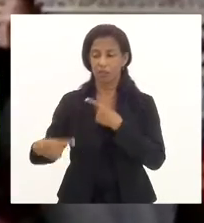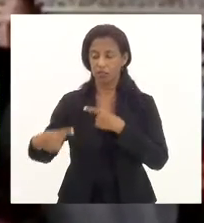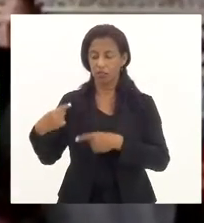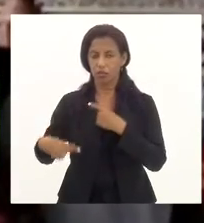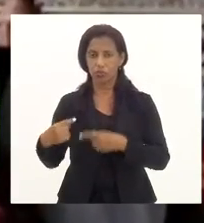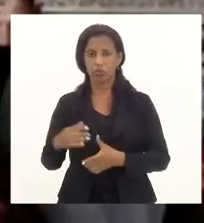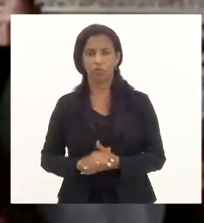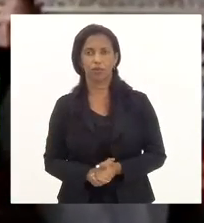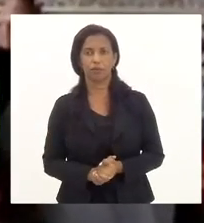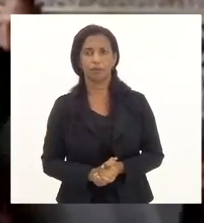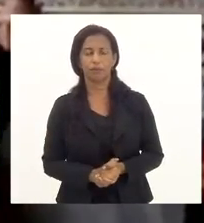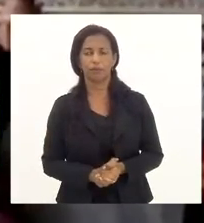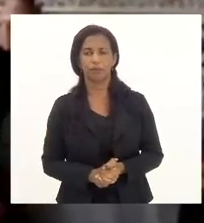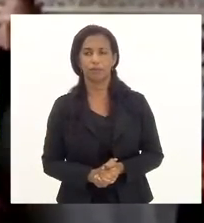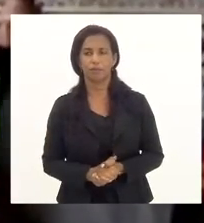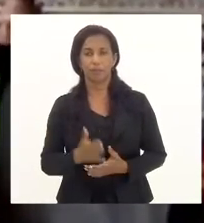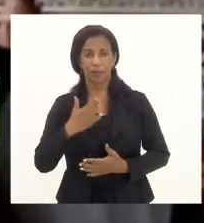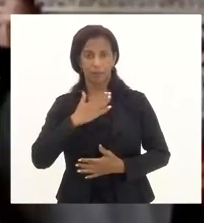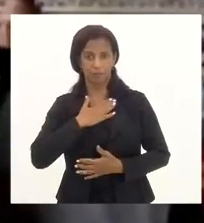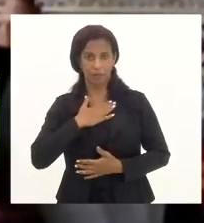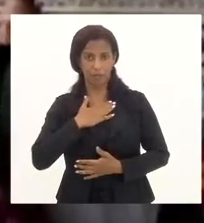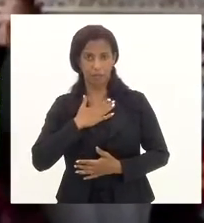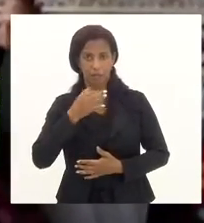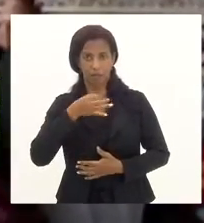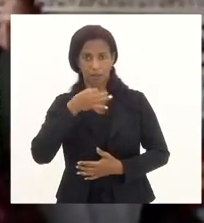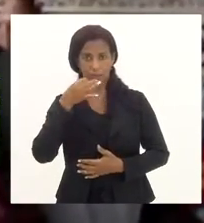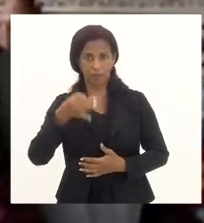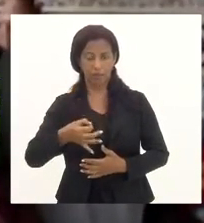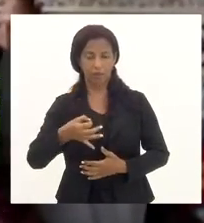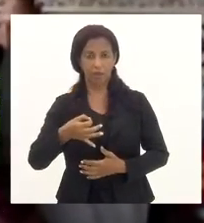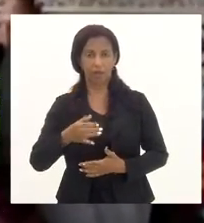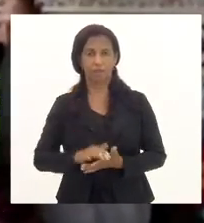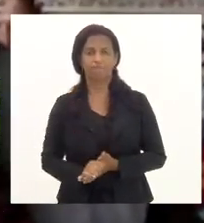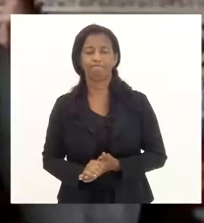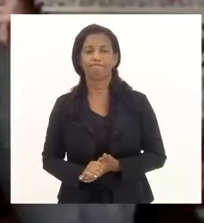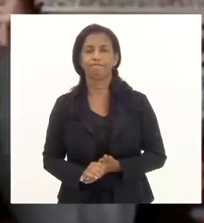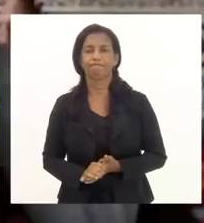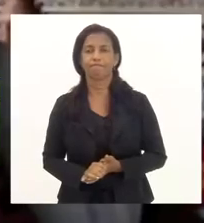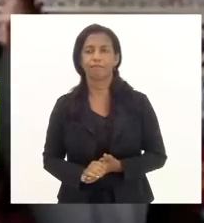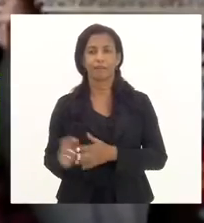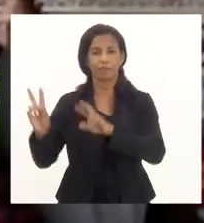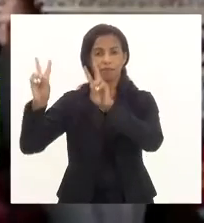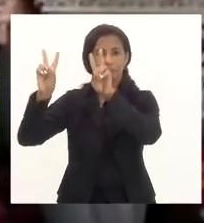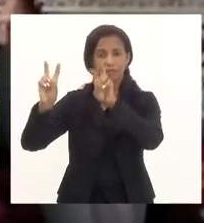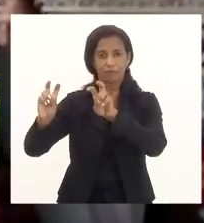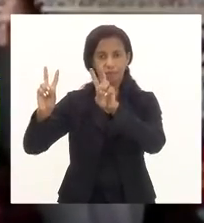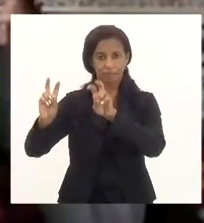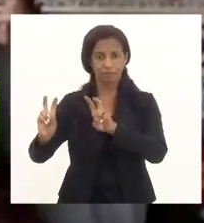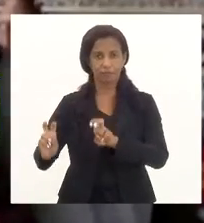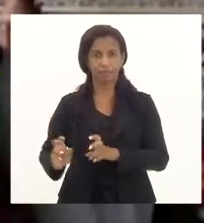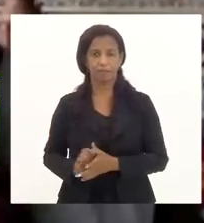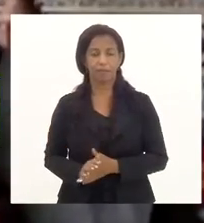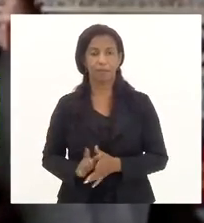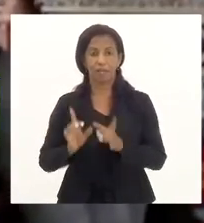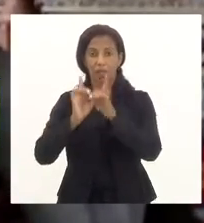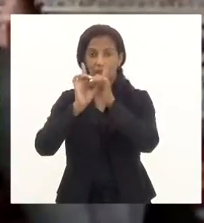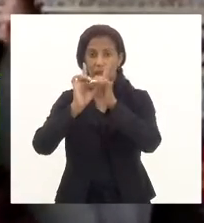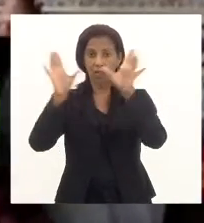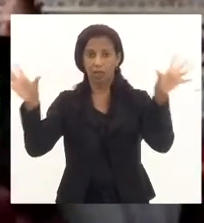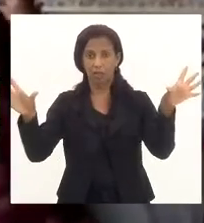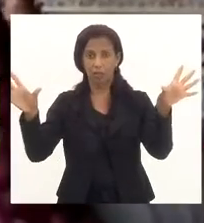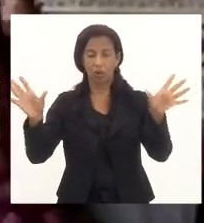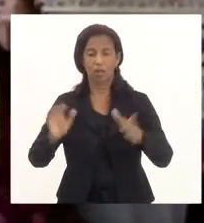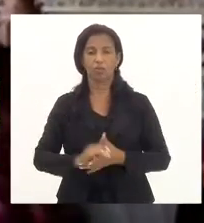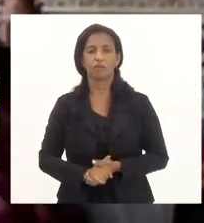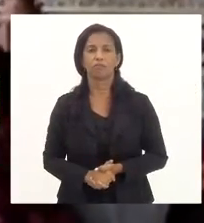discutir e para mim a meu ver se forma açodada esse tema é democrática